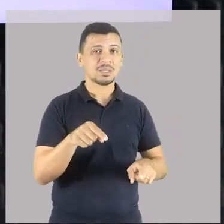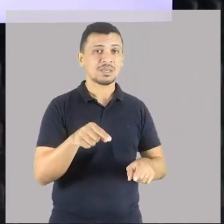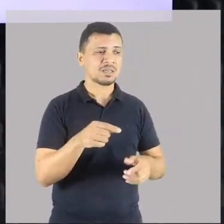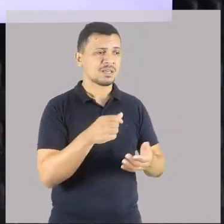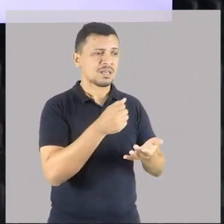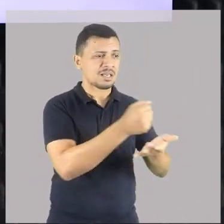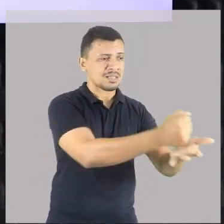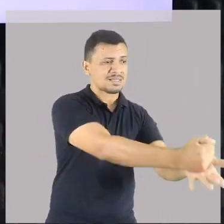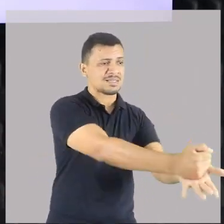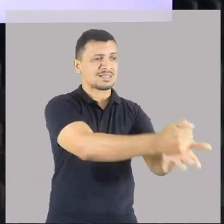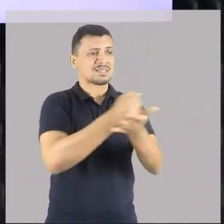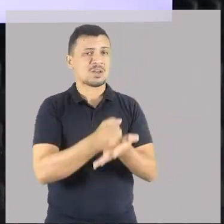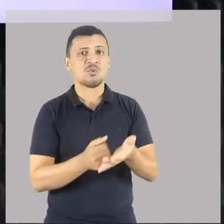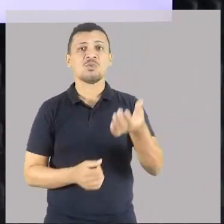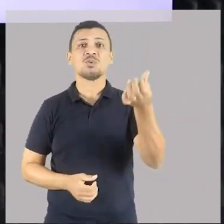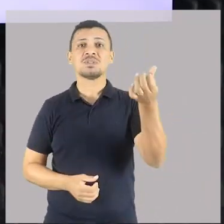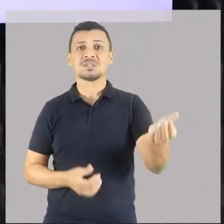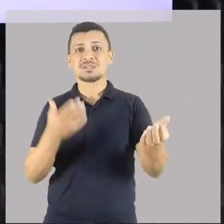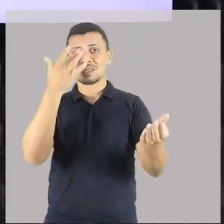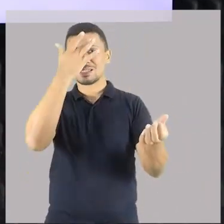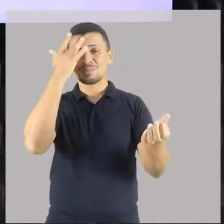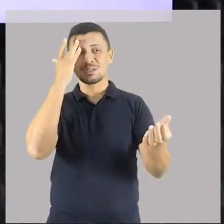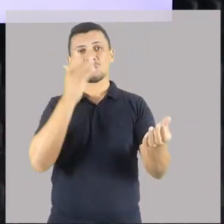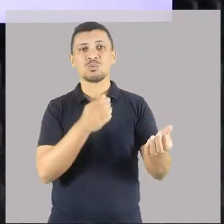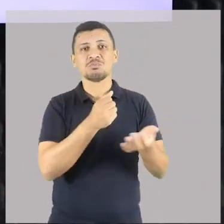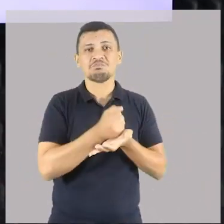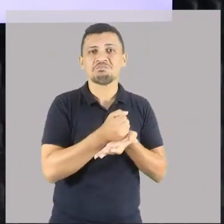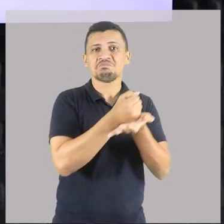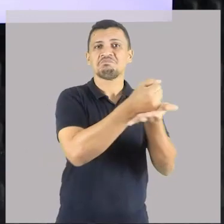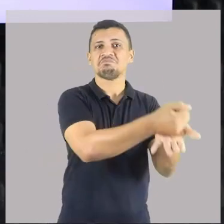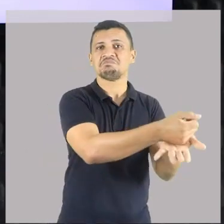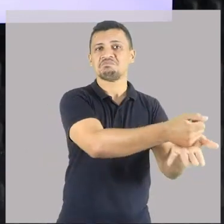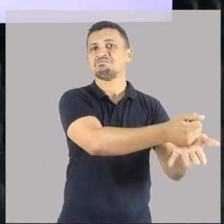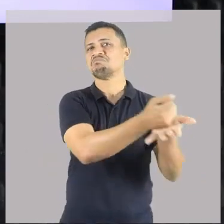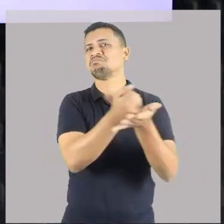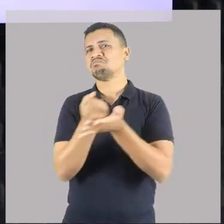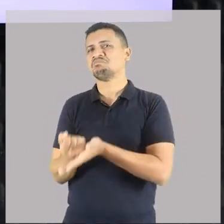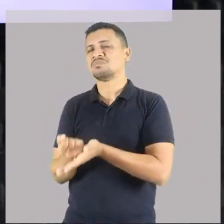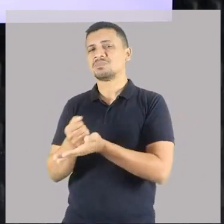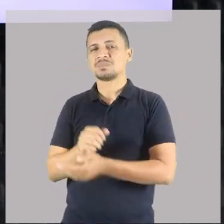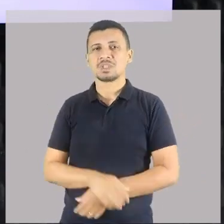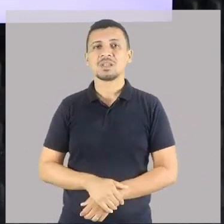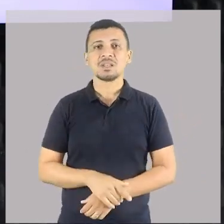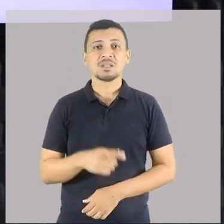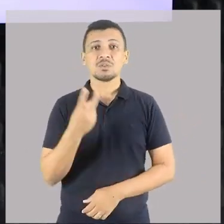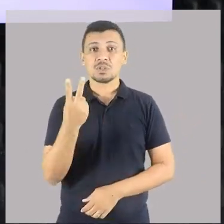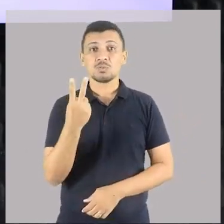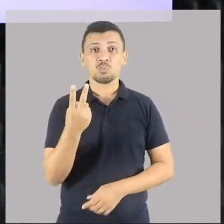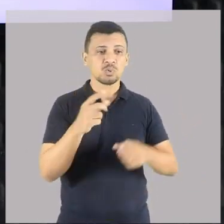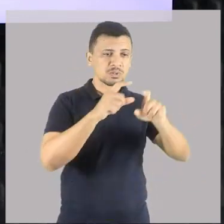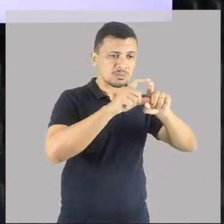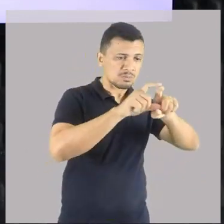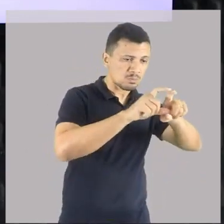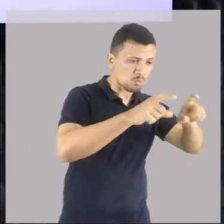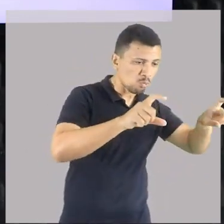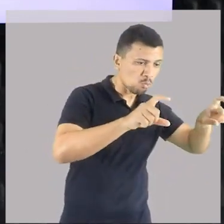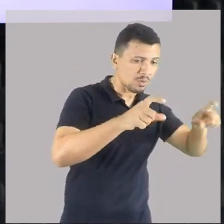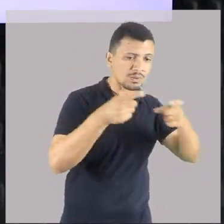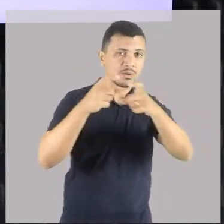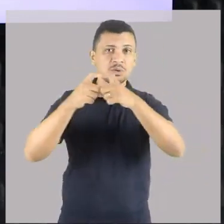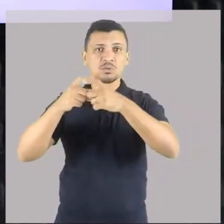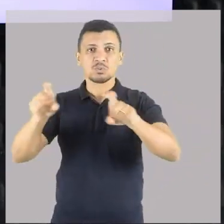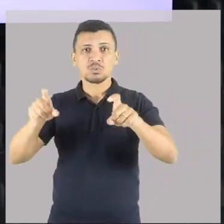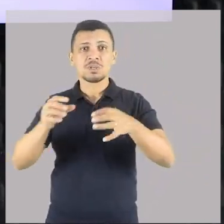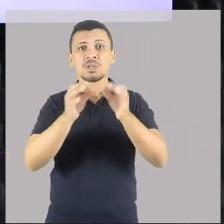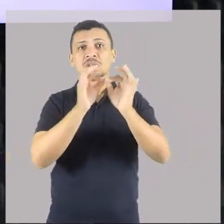6 pessoas. Certo? Eu tenho 2 orações nesse período. Cada uma delas tem a sua estrutura sintática completa.